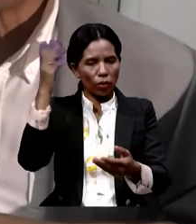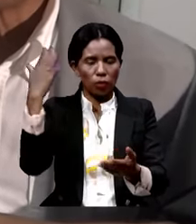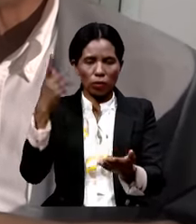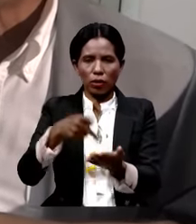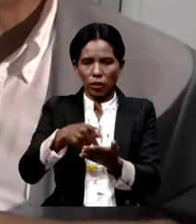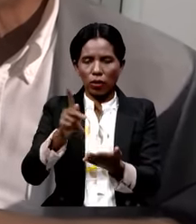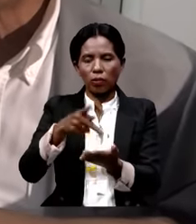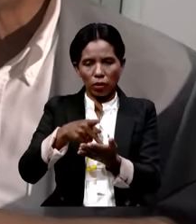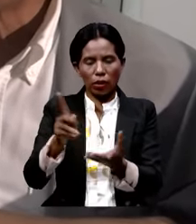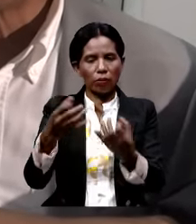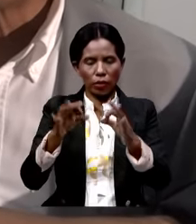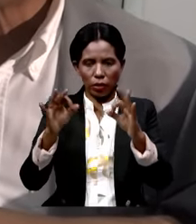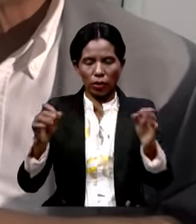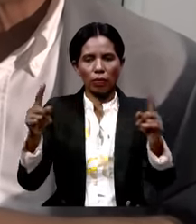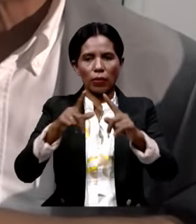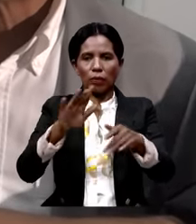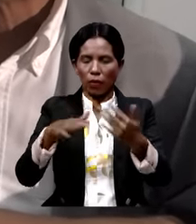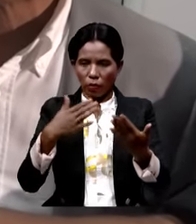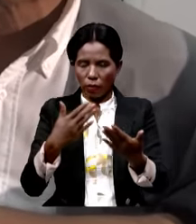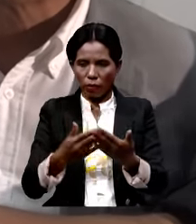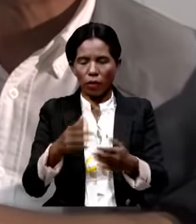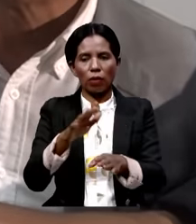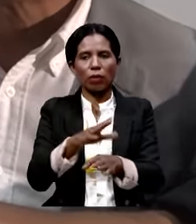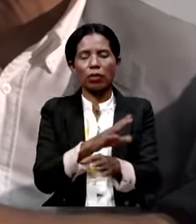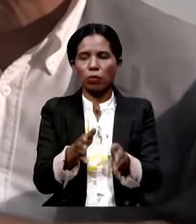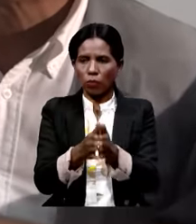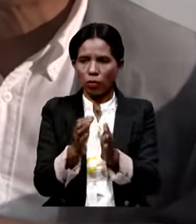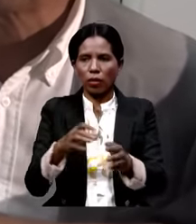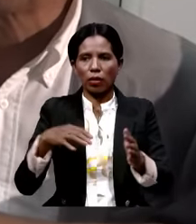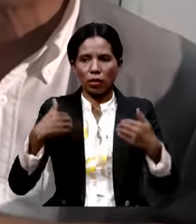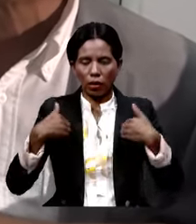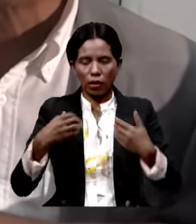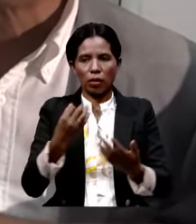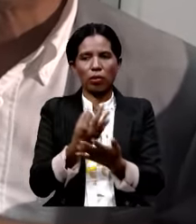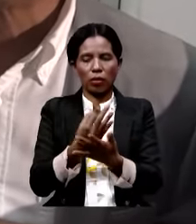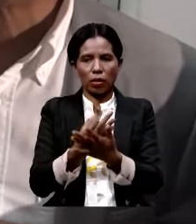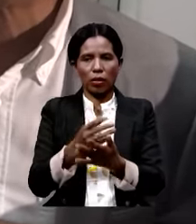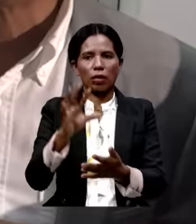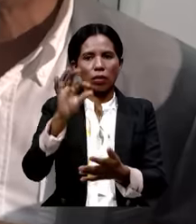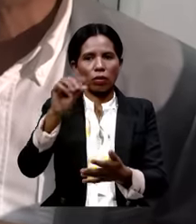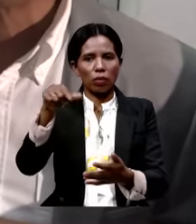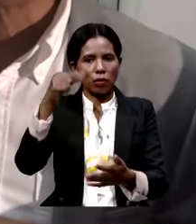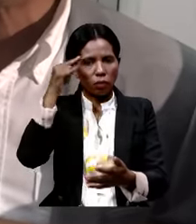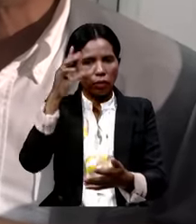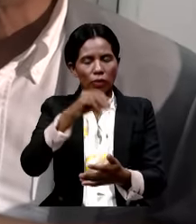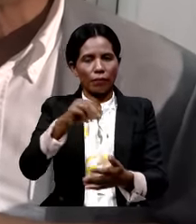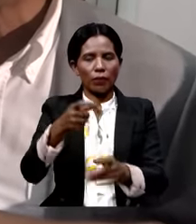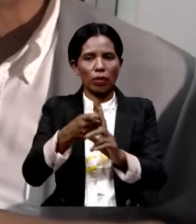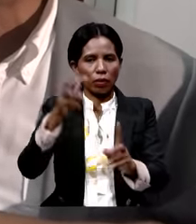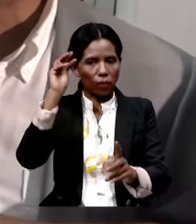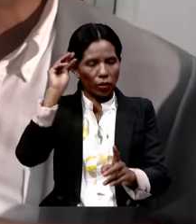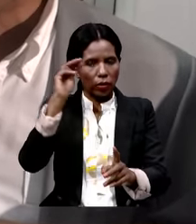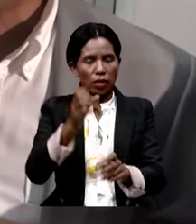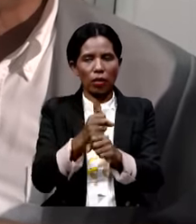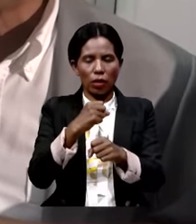ser, né? Para a comunidade ser afetada, né? No ano, governos, liu se ministério competente,